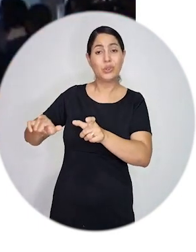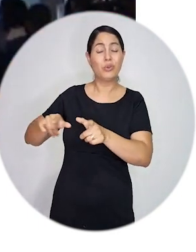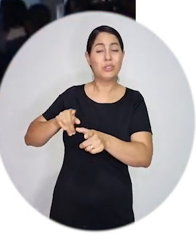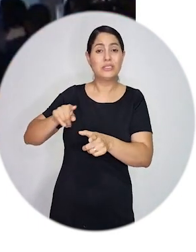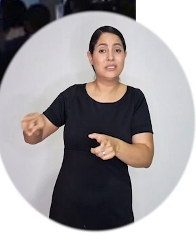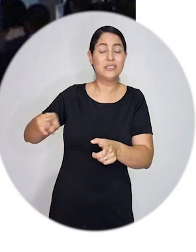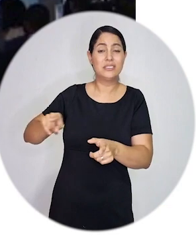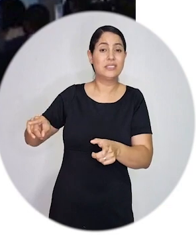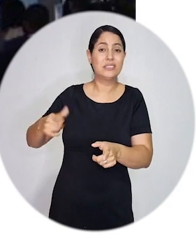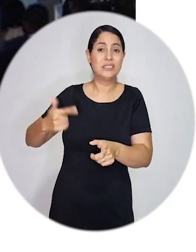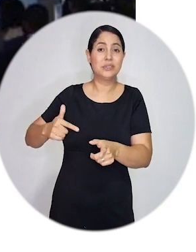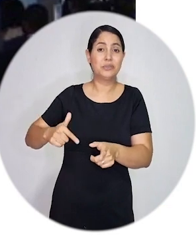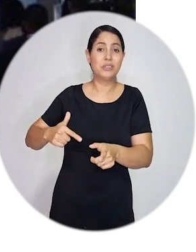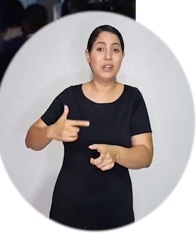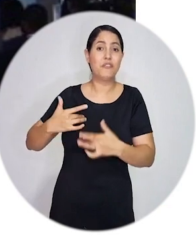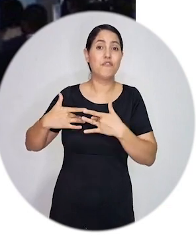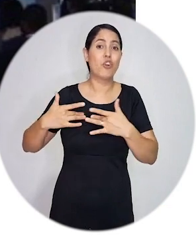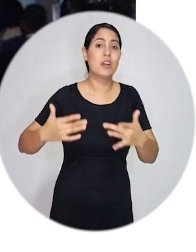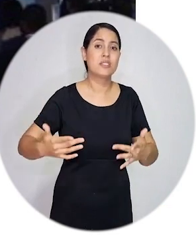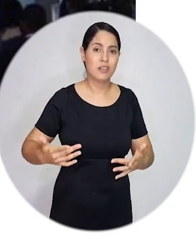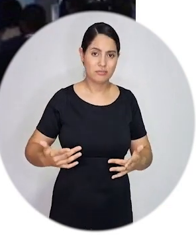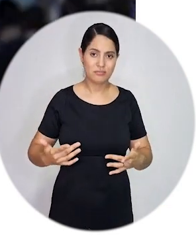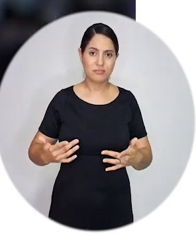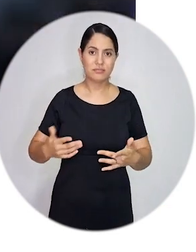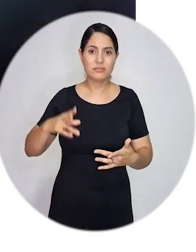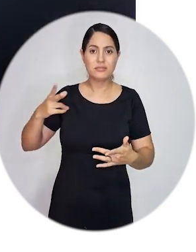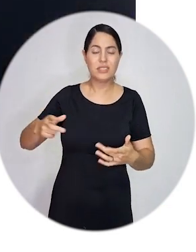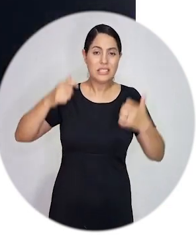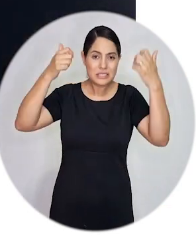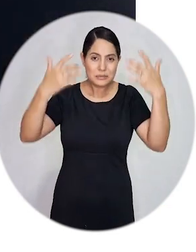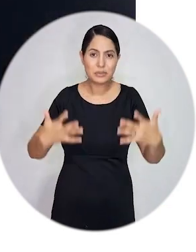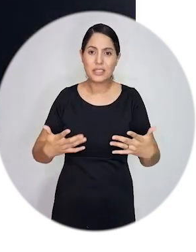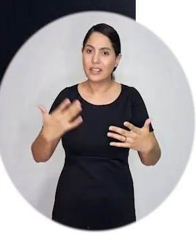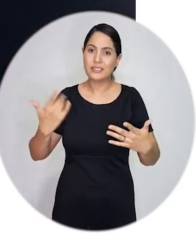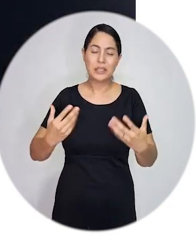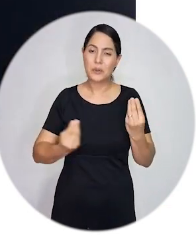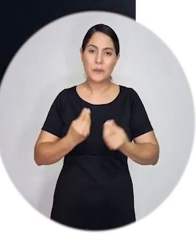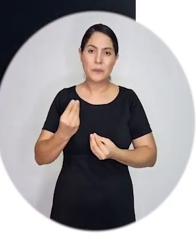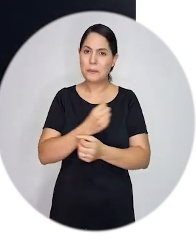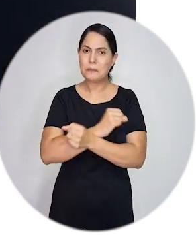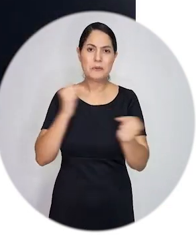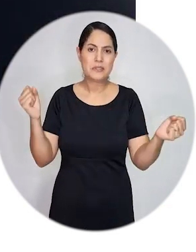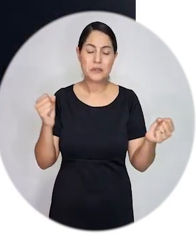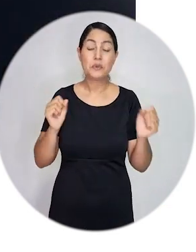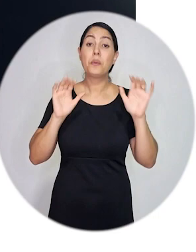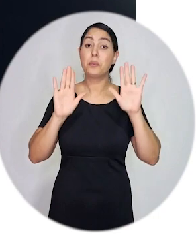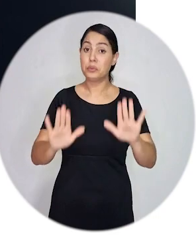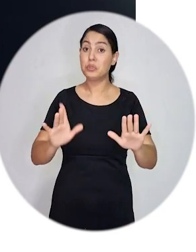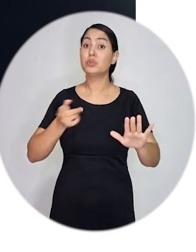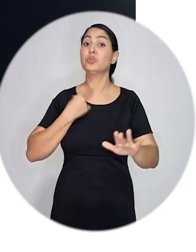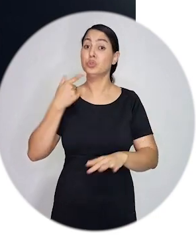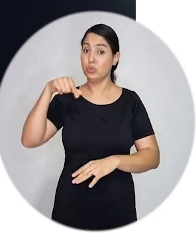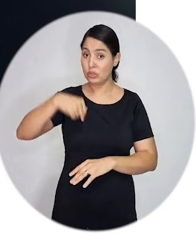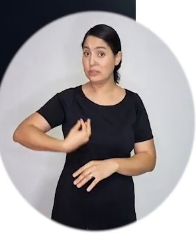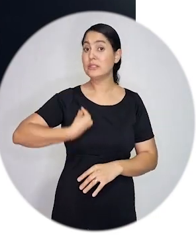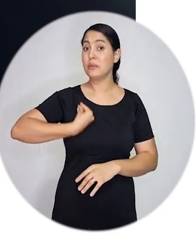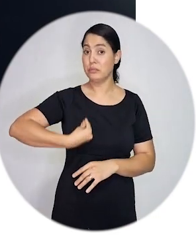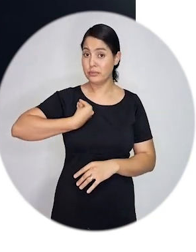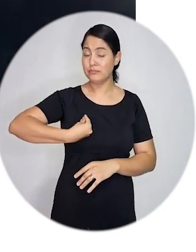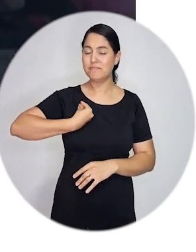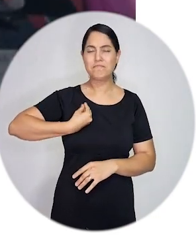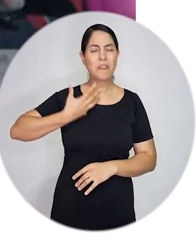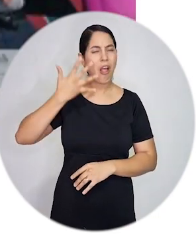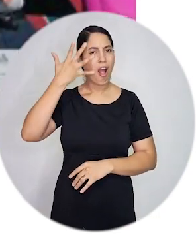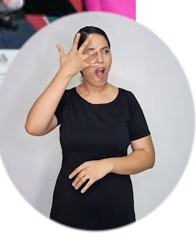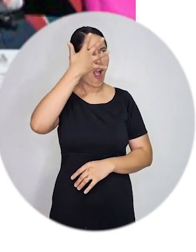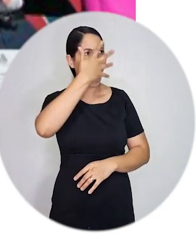quem não tem vocação o que é viver as prerrogativas. É impossível. E nós estamos